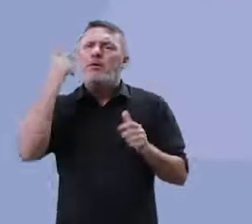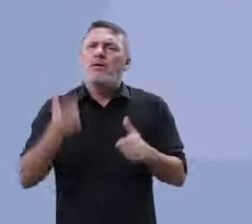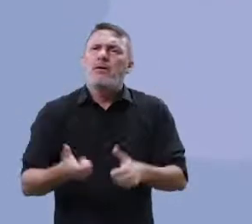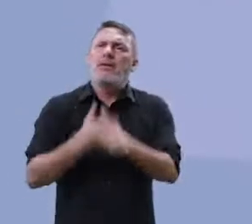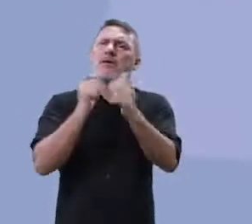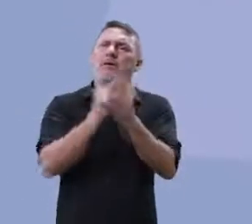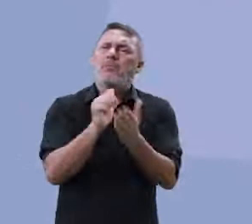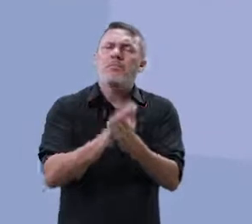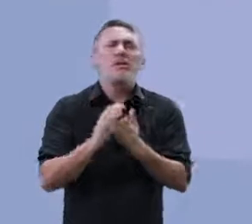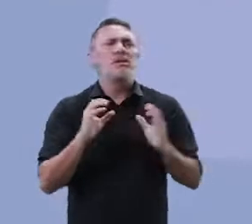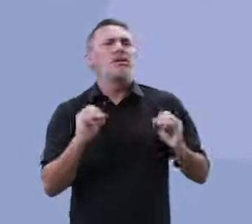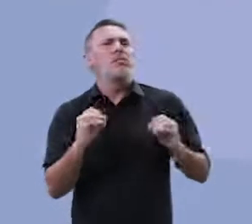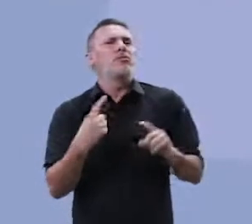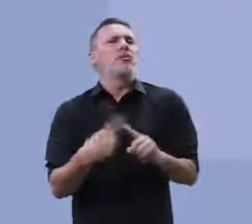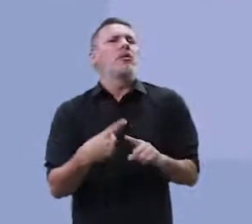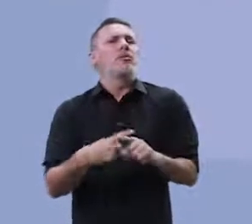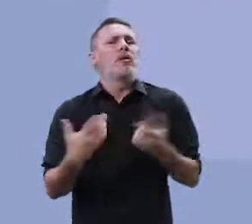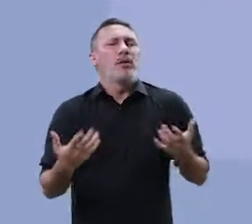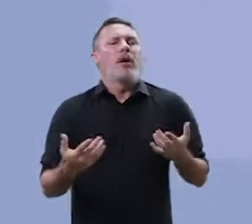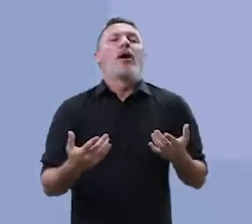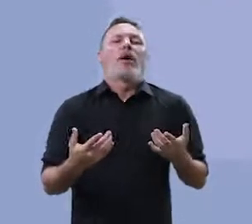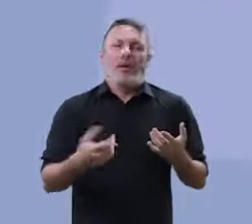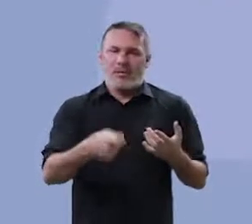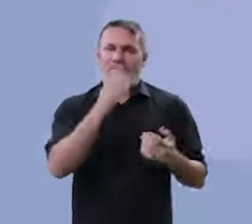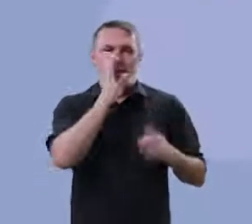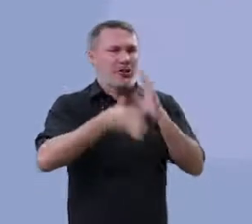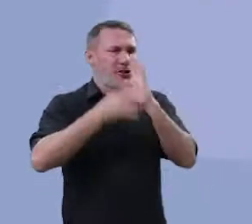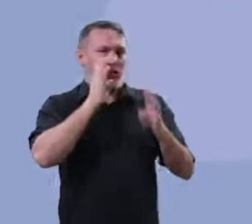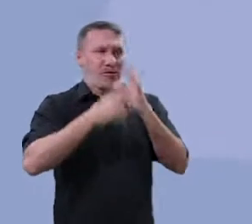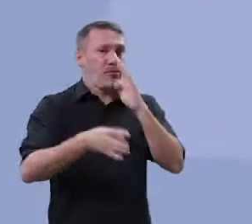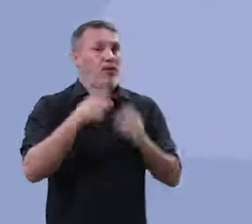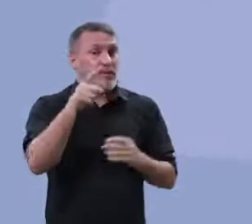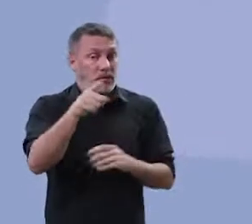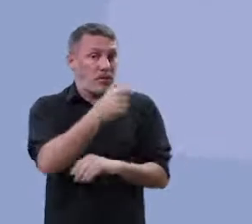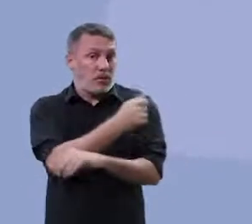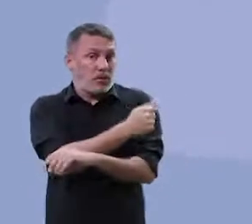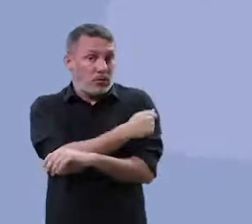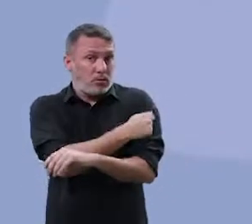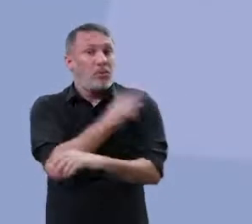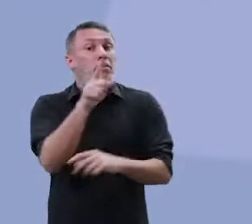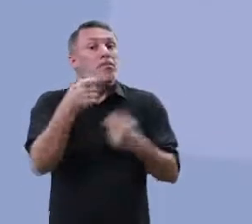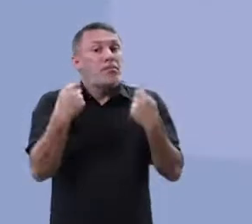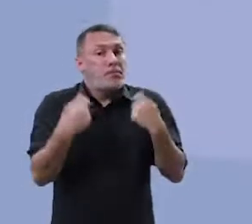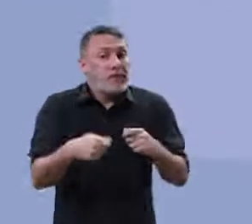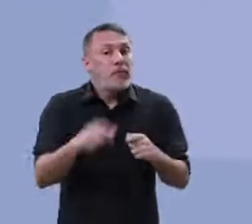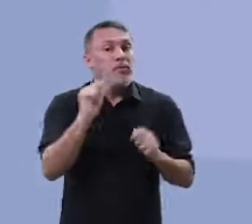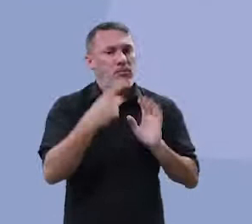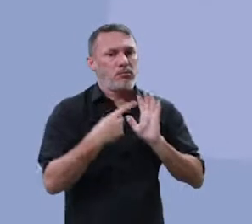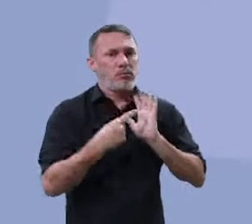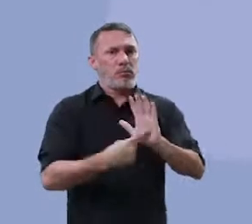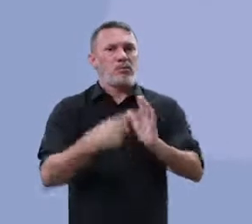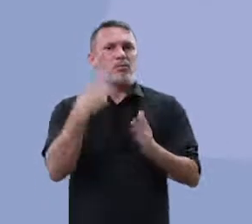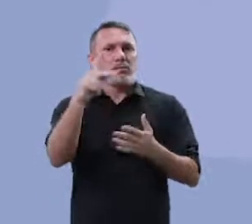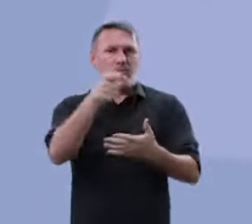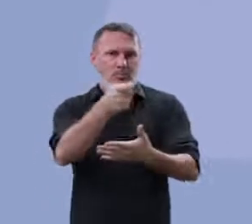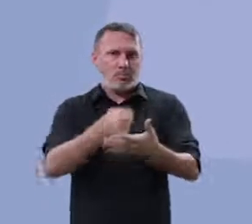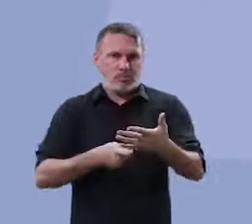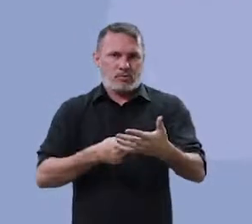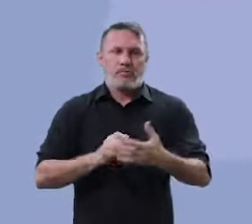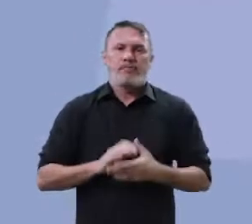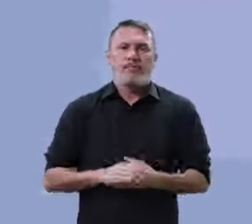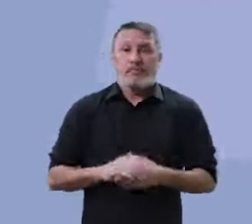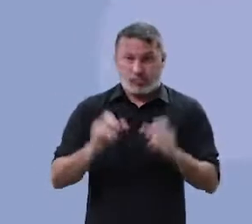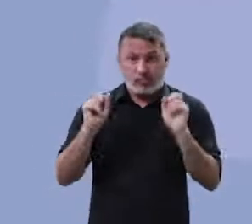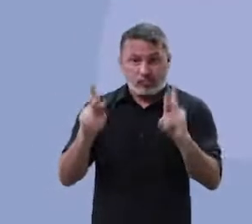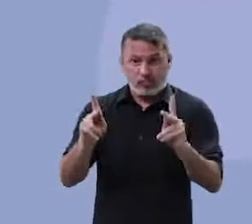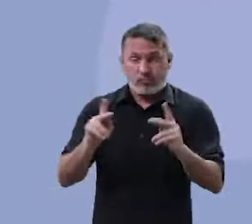não estão sendo penalizadas? Aí a gente vai precisar jogar a crítica. Você, enquanto aluno, precisa mostrar isso